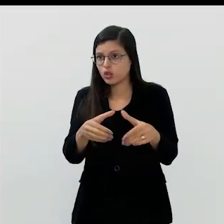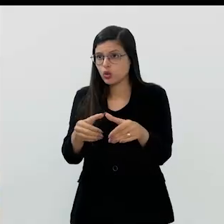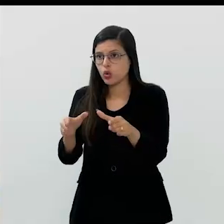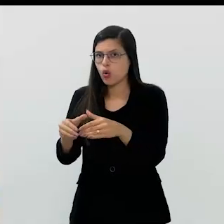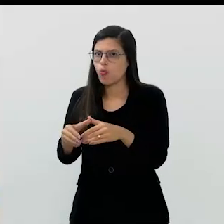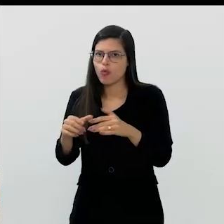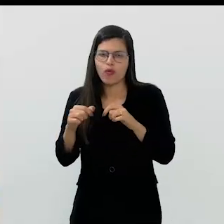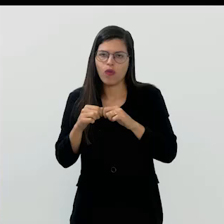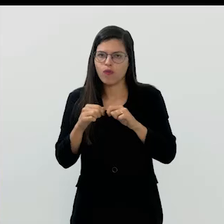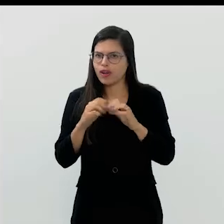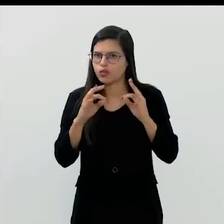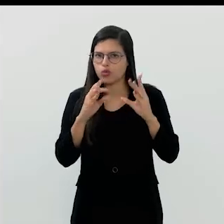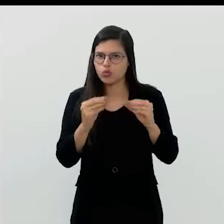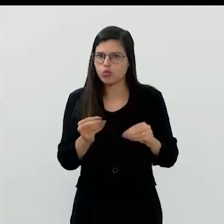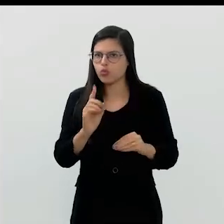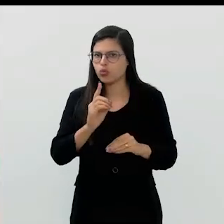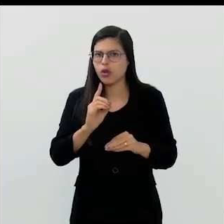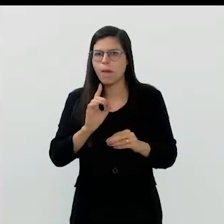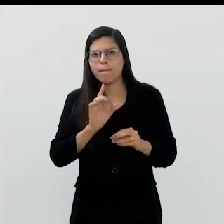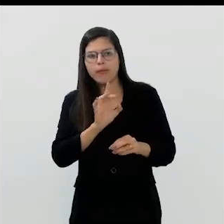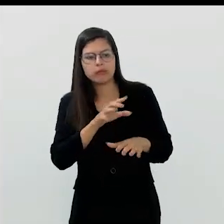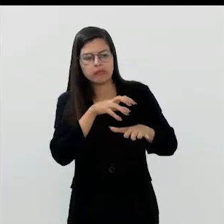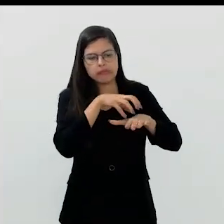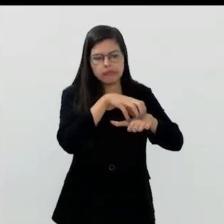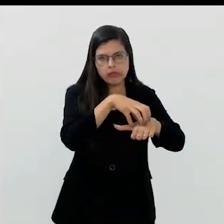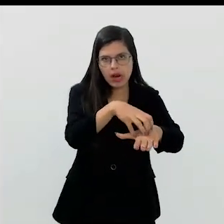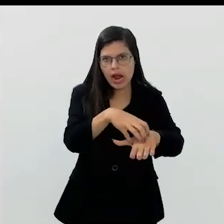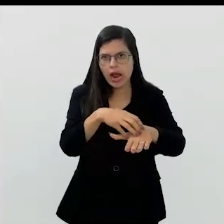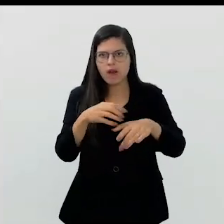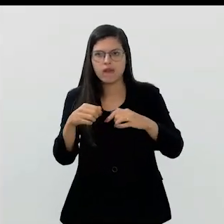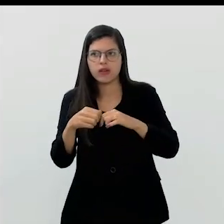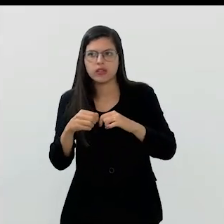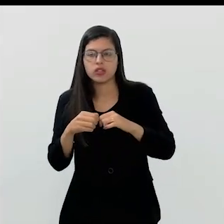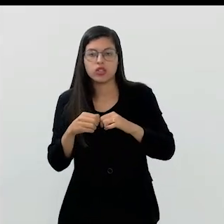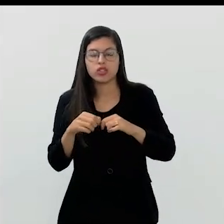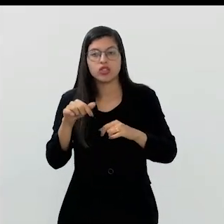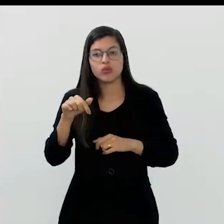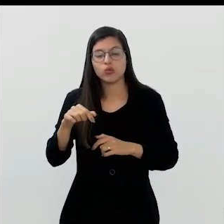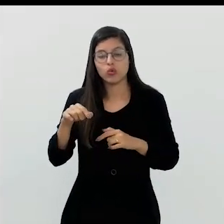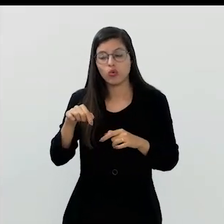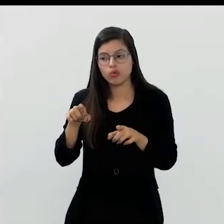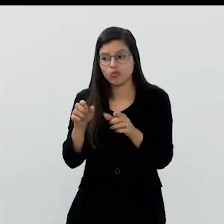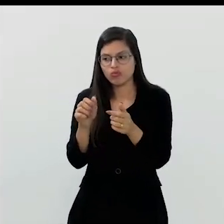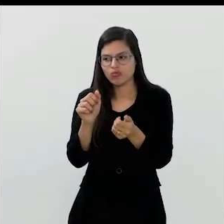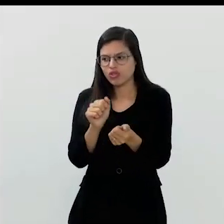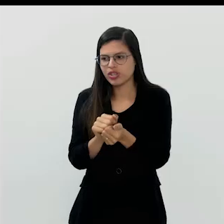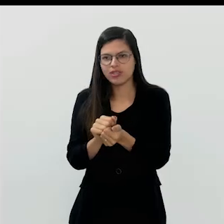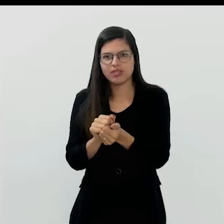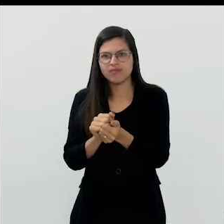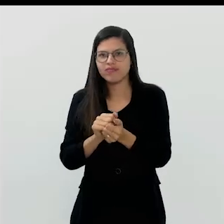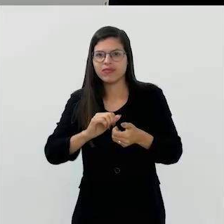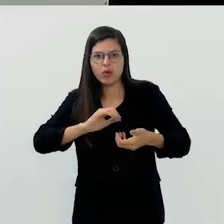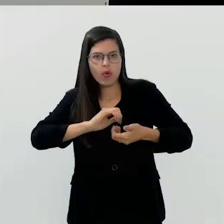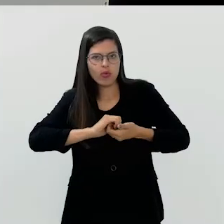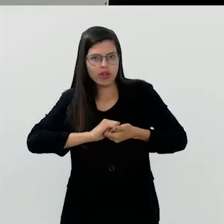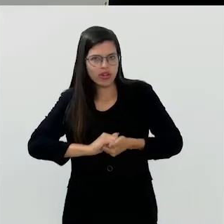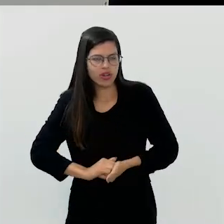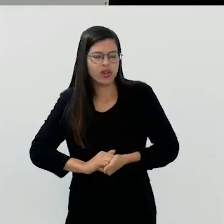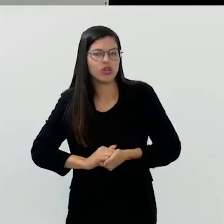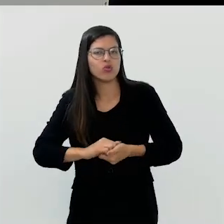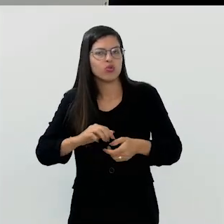são as 6 escolas? Não fazendo tudo, mas um carro aqui, um carro ali. Eu estou na Tijuca, né? Tijuca,